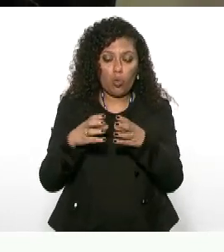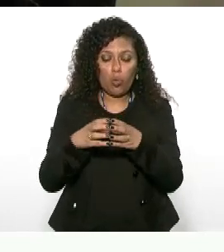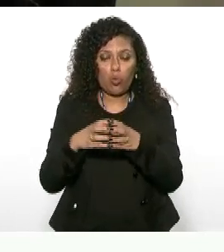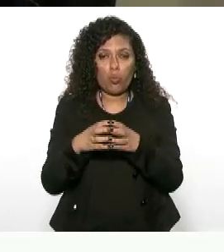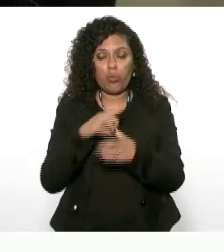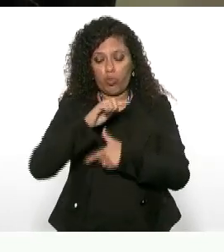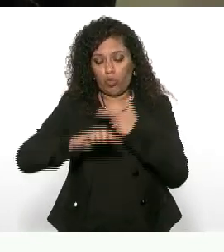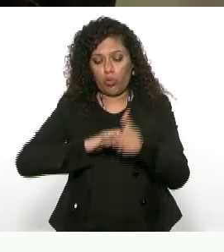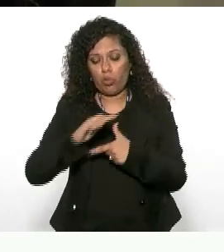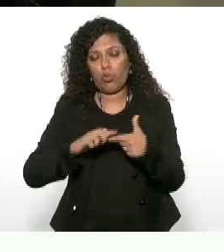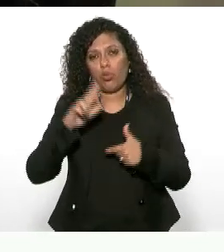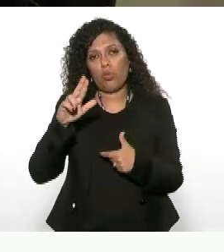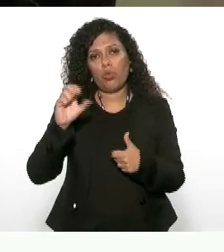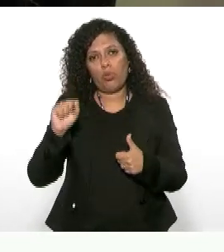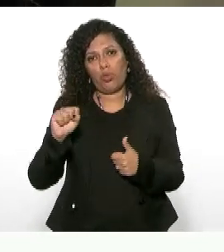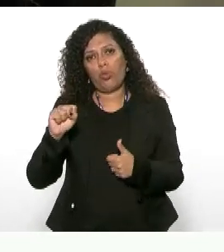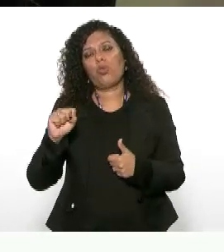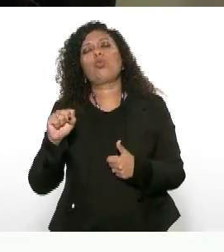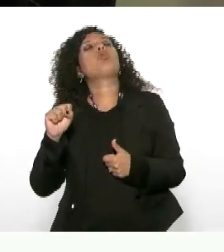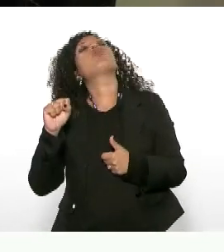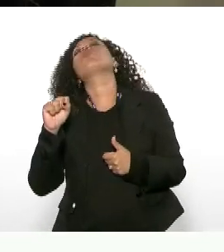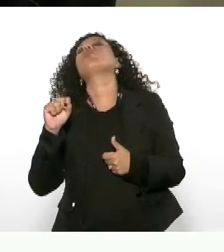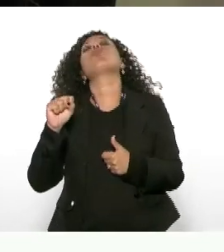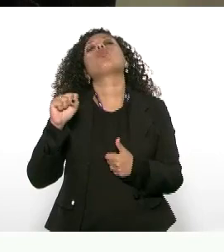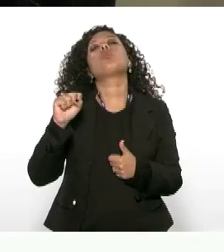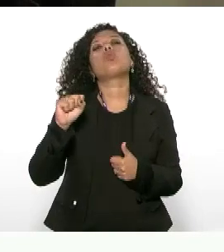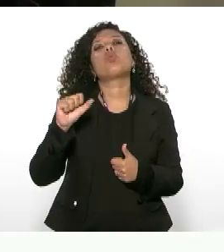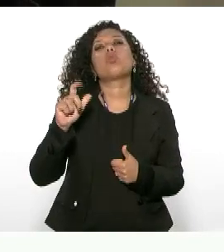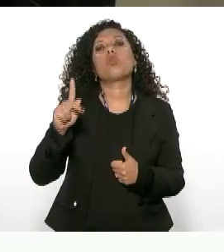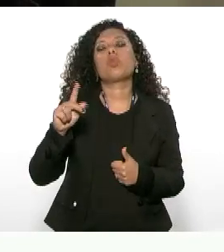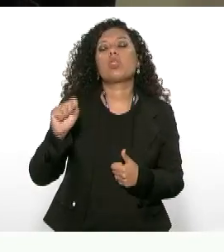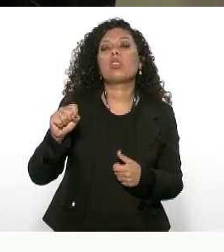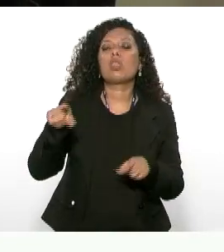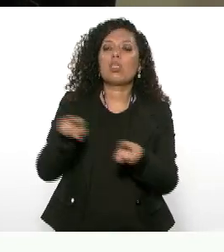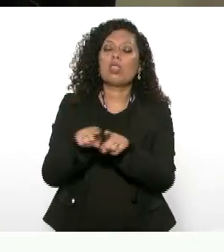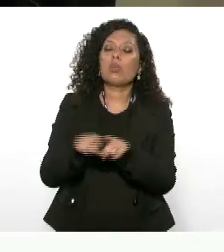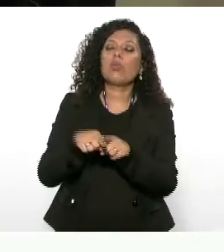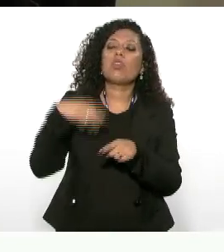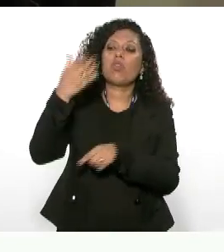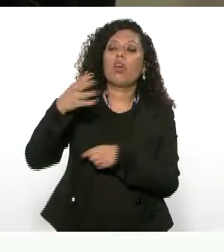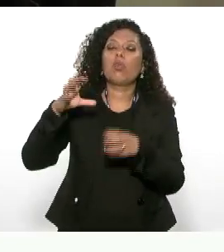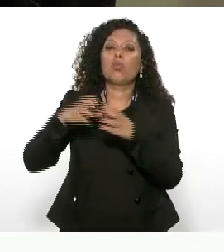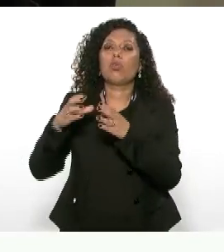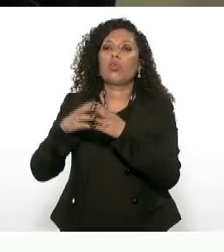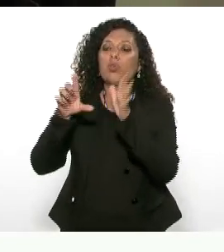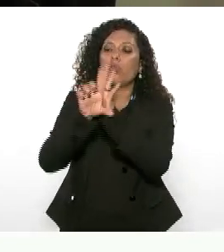SUSP e depois passa pela coordenação de legislação, que